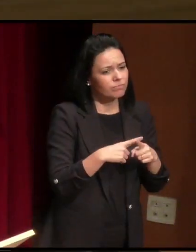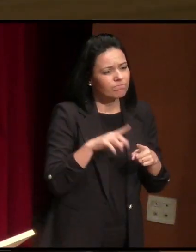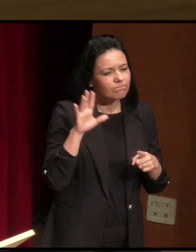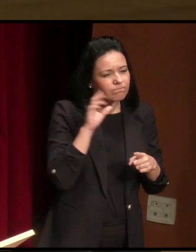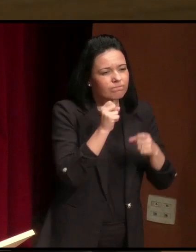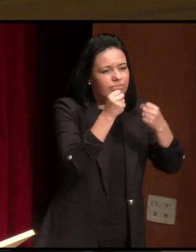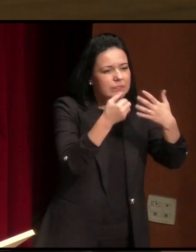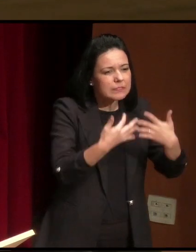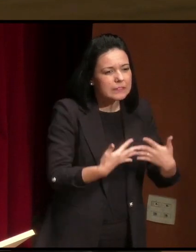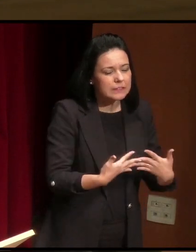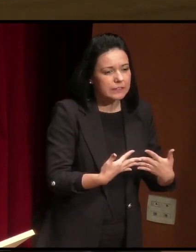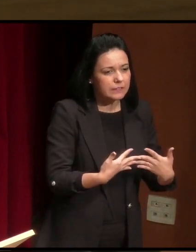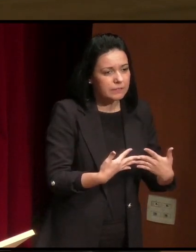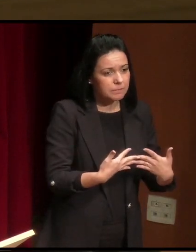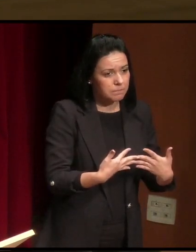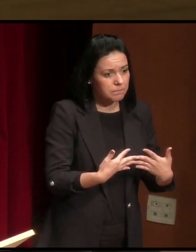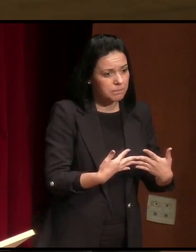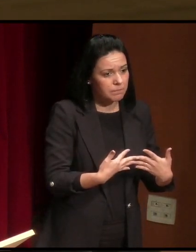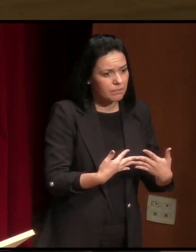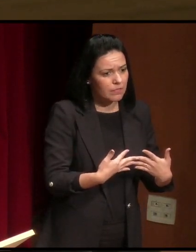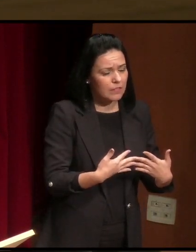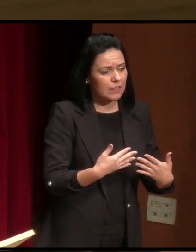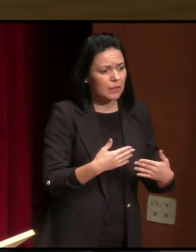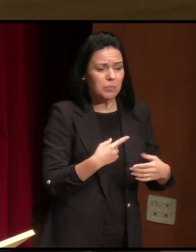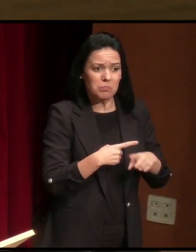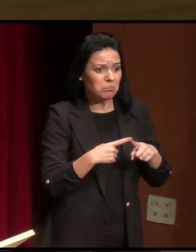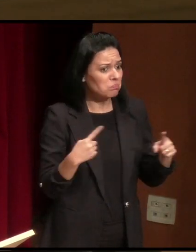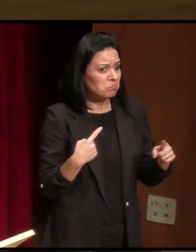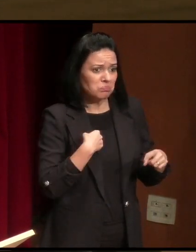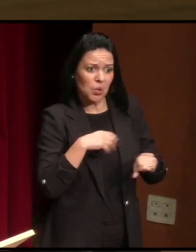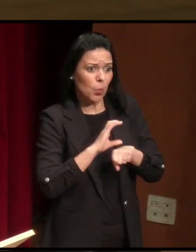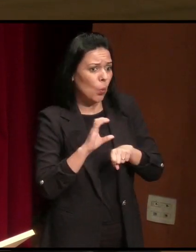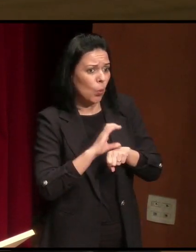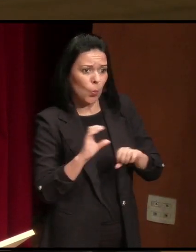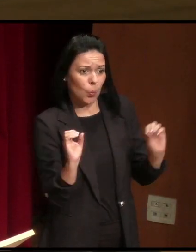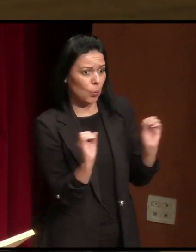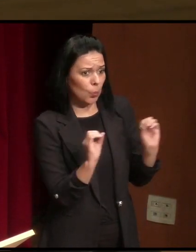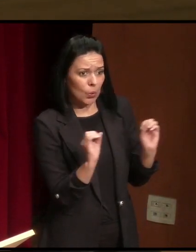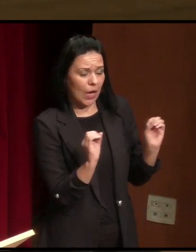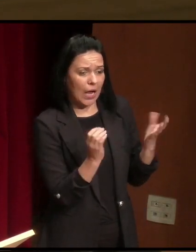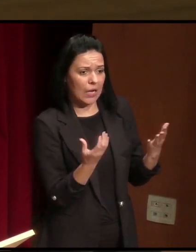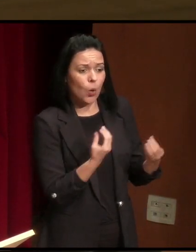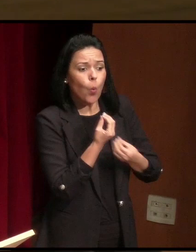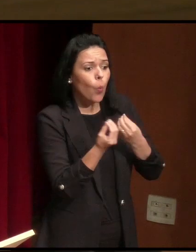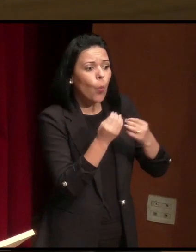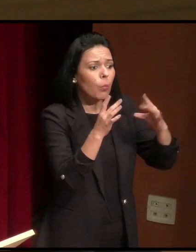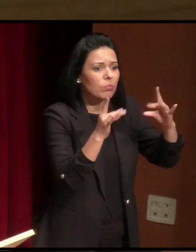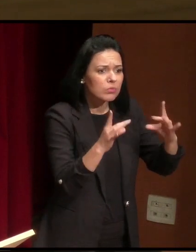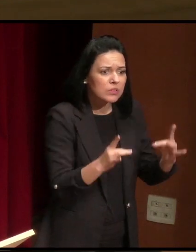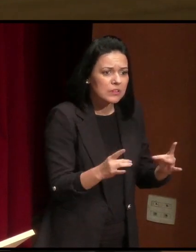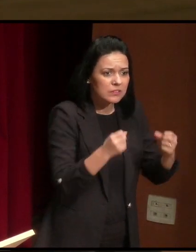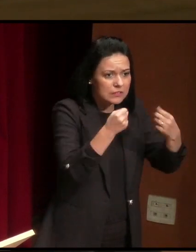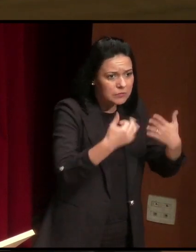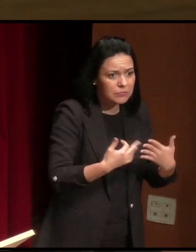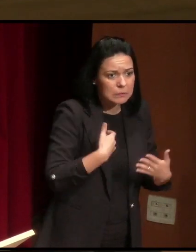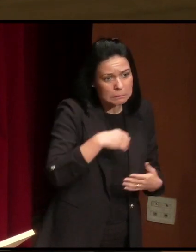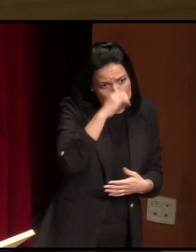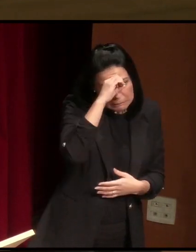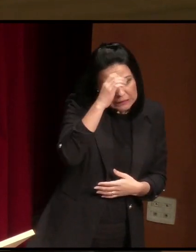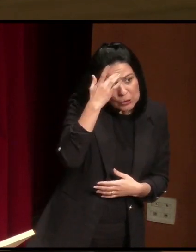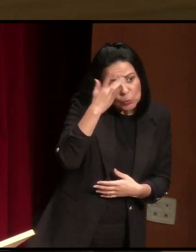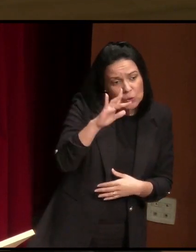Se as pessoas falam assim, mas eu não tenho curso, eu não sei como fazer, eu não sei como